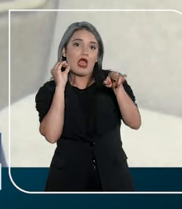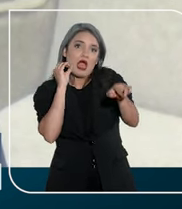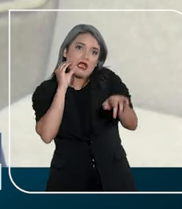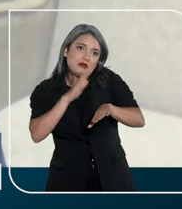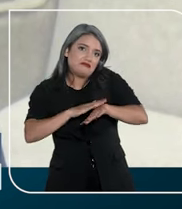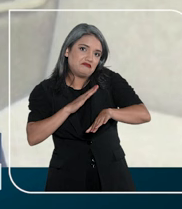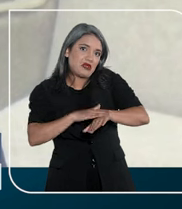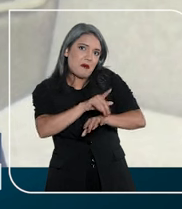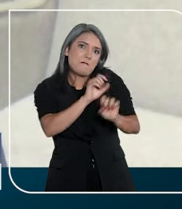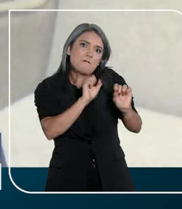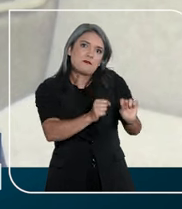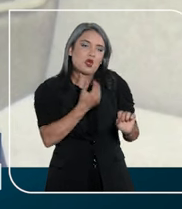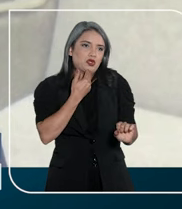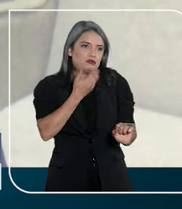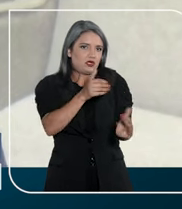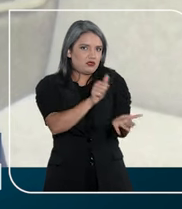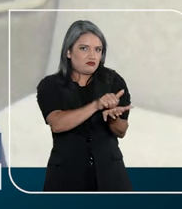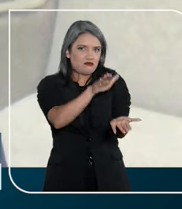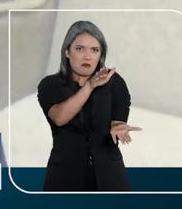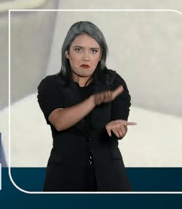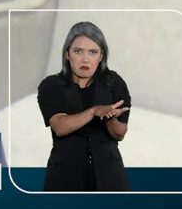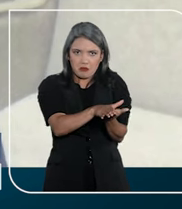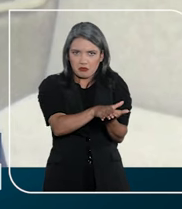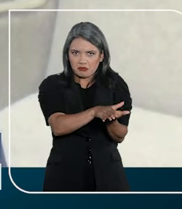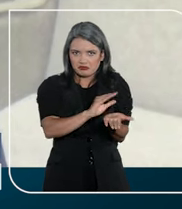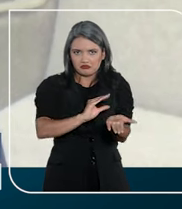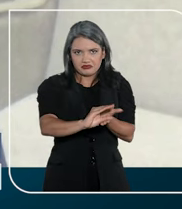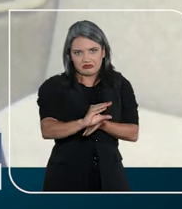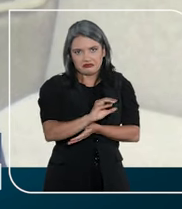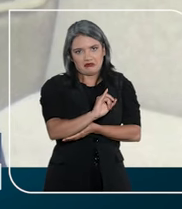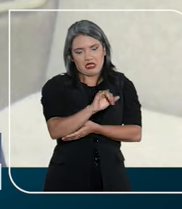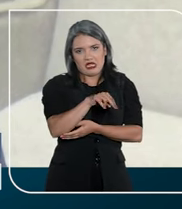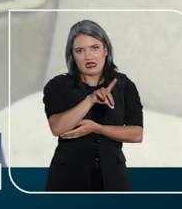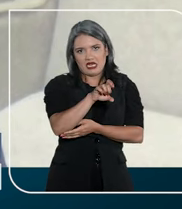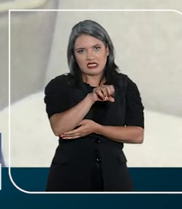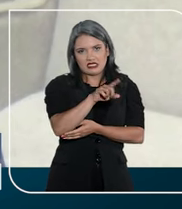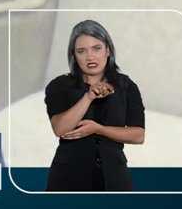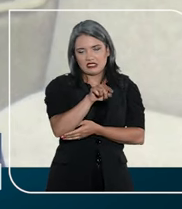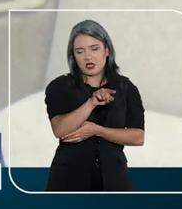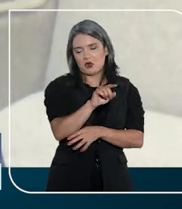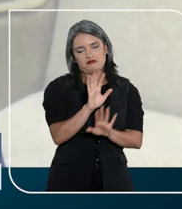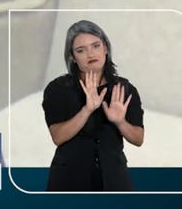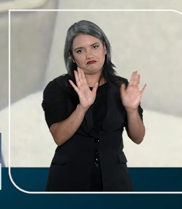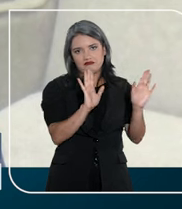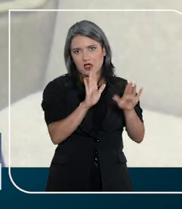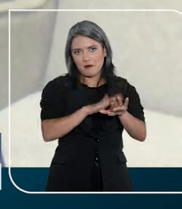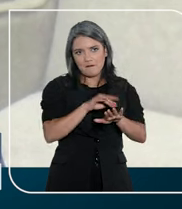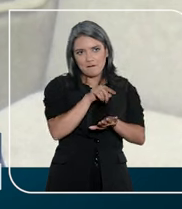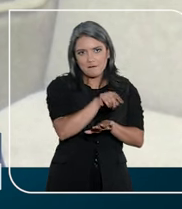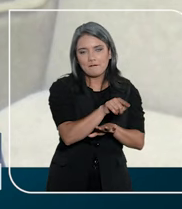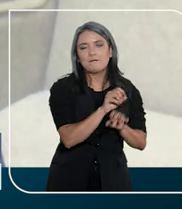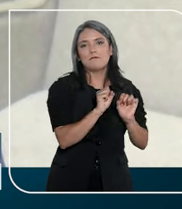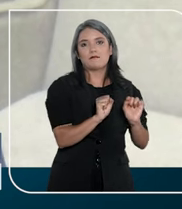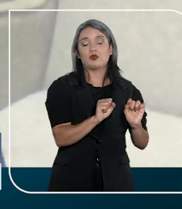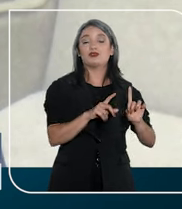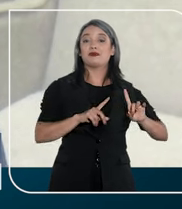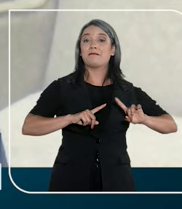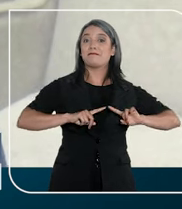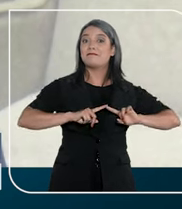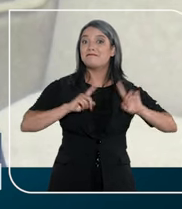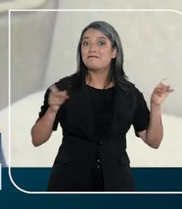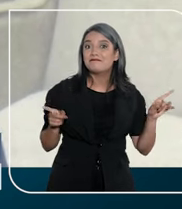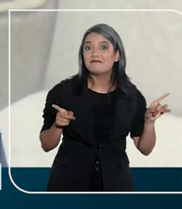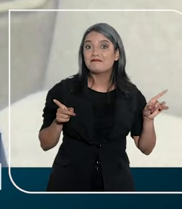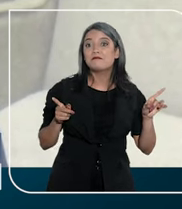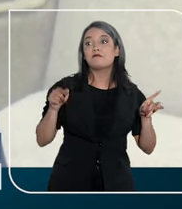se cogitar numa ação indenizatória dessa pessoa pela perda de uma oportunidade, alguma coisa do gênero.